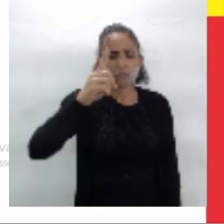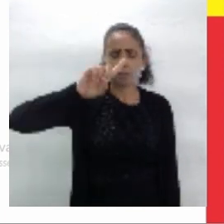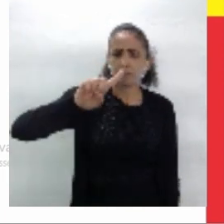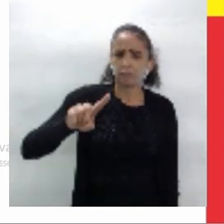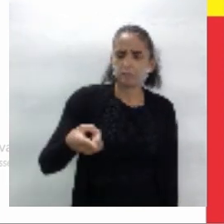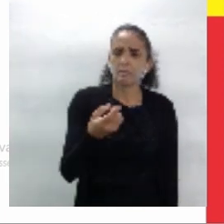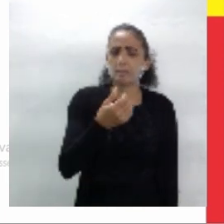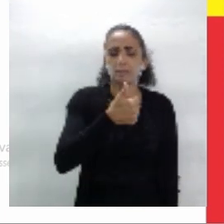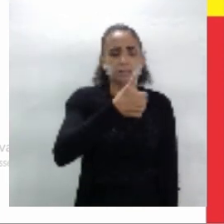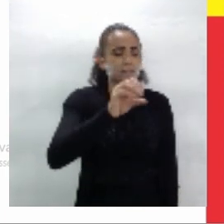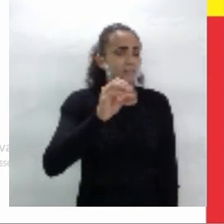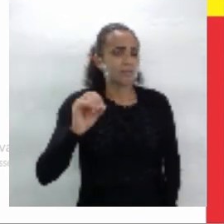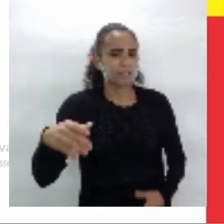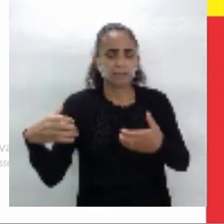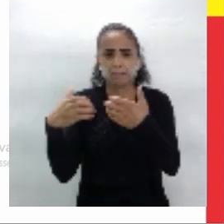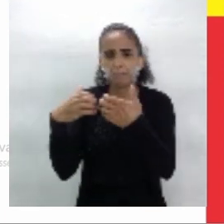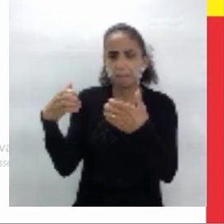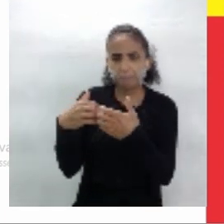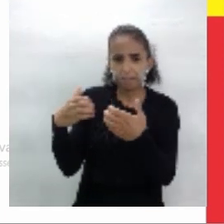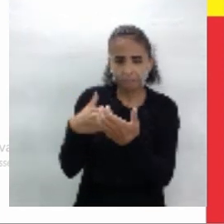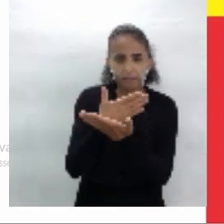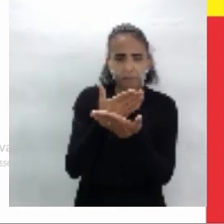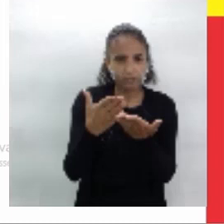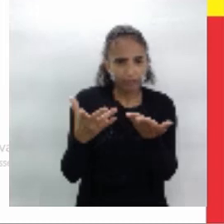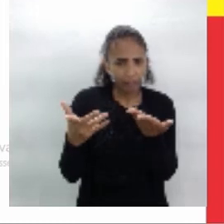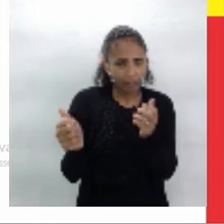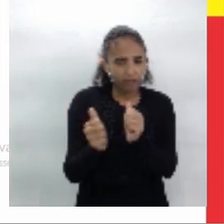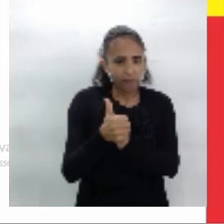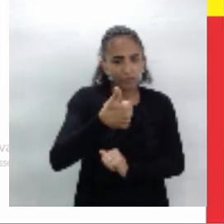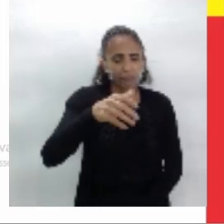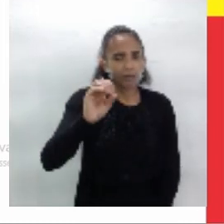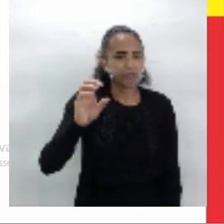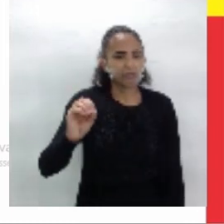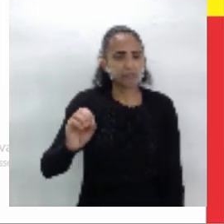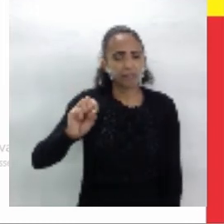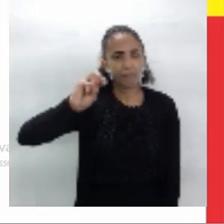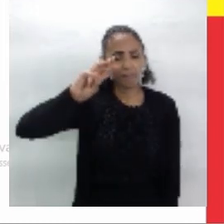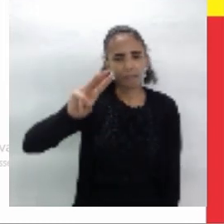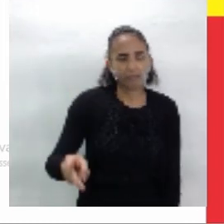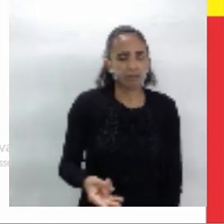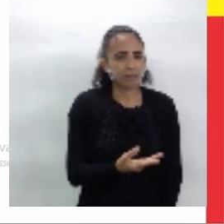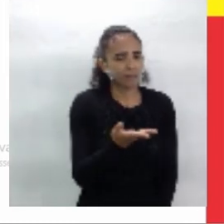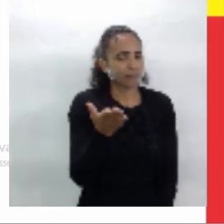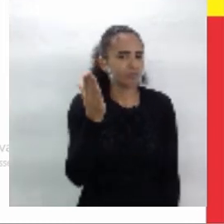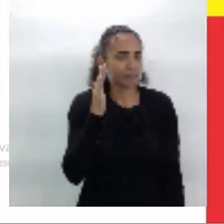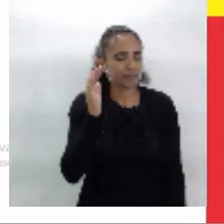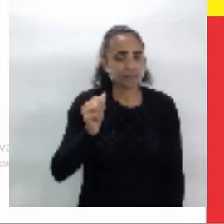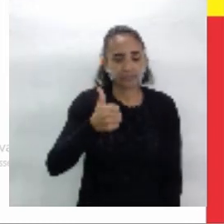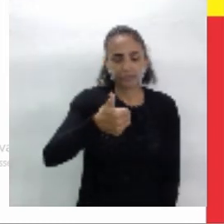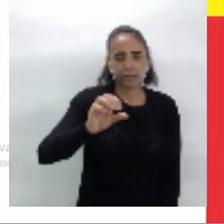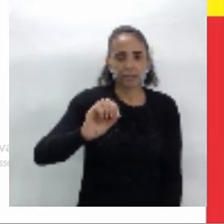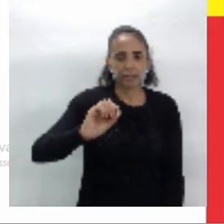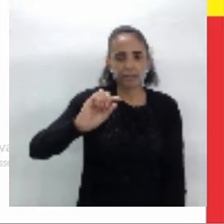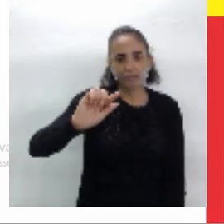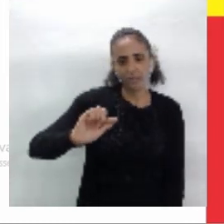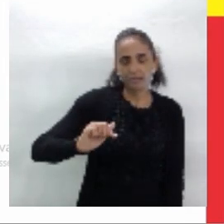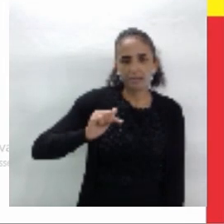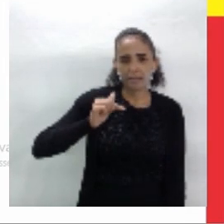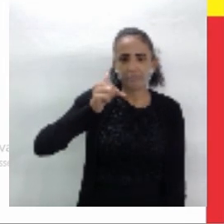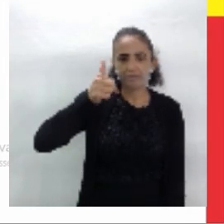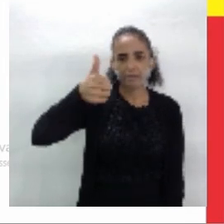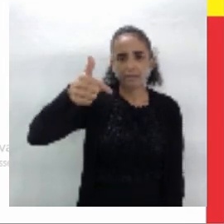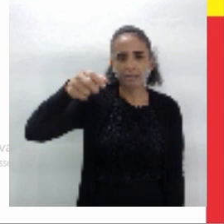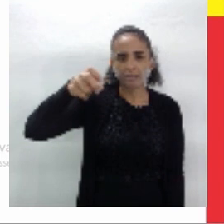perto de 100.000. Então, vai ficar aí 100.000. Beleza? Então, fica 10 elevado à quinta